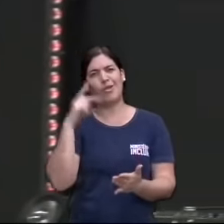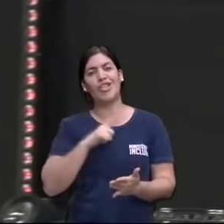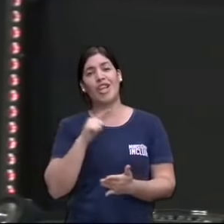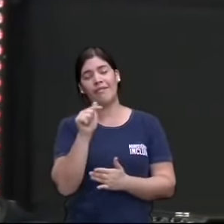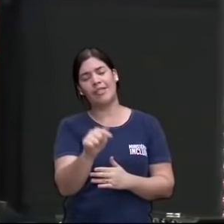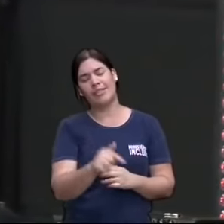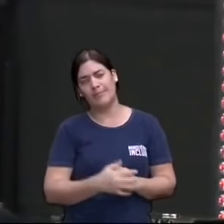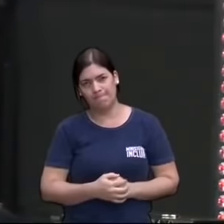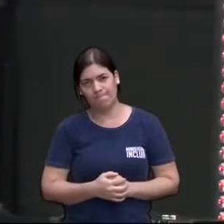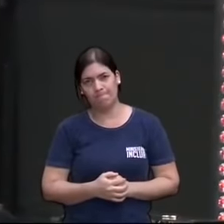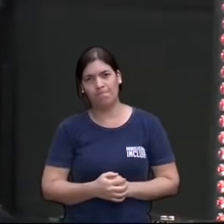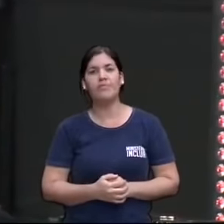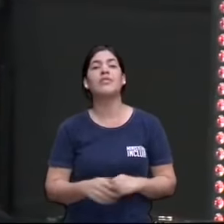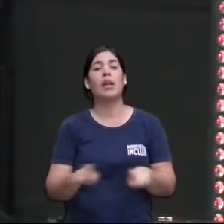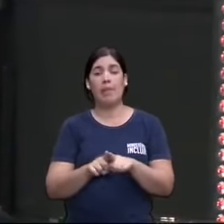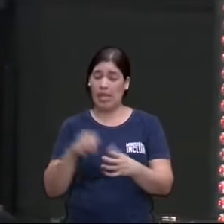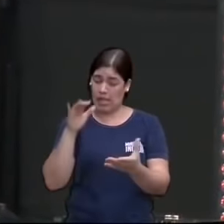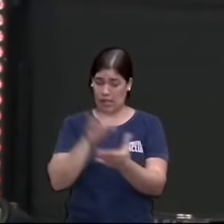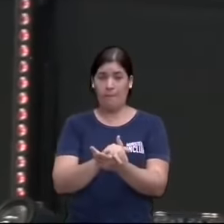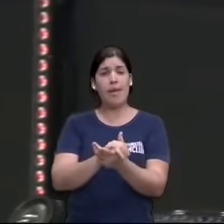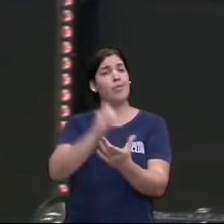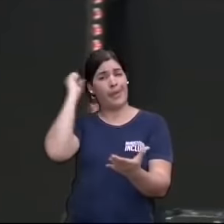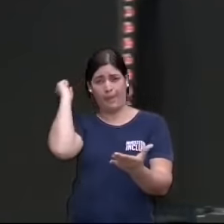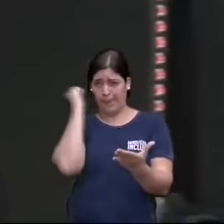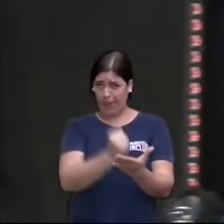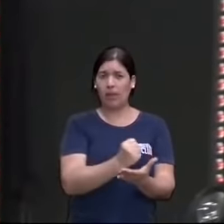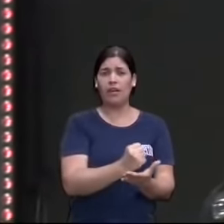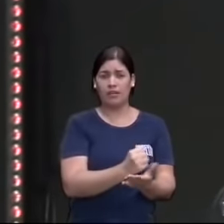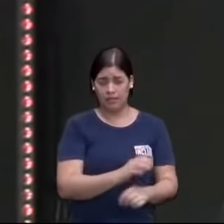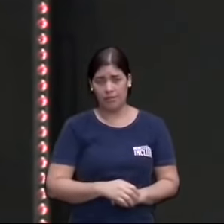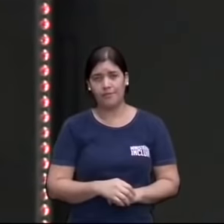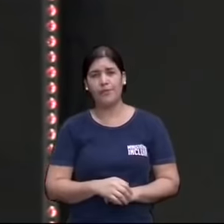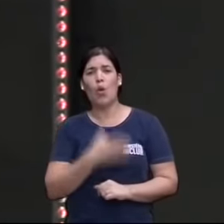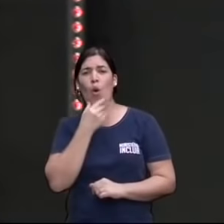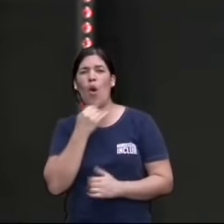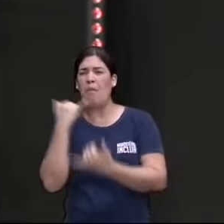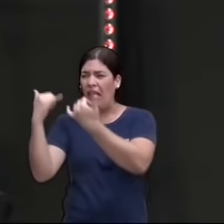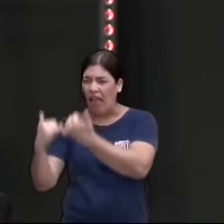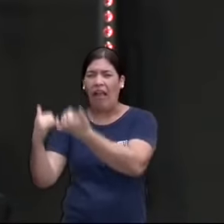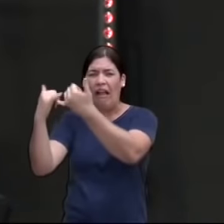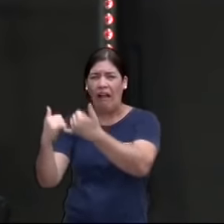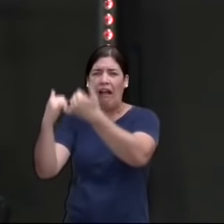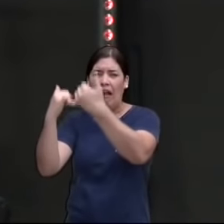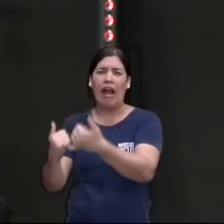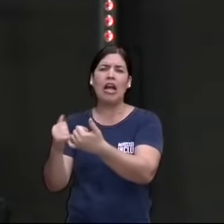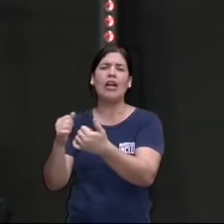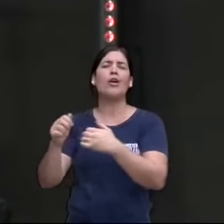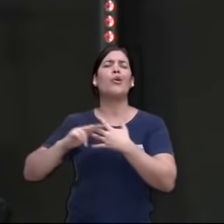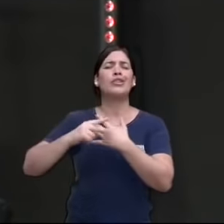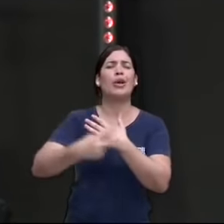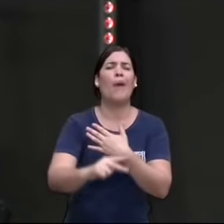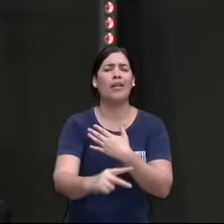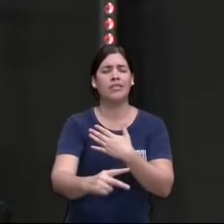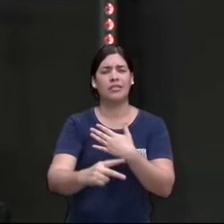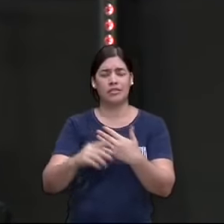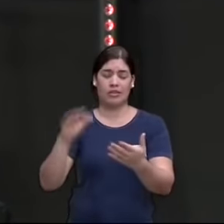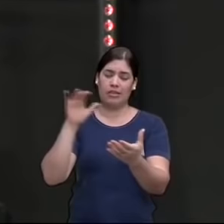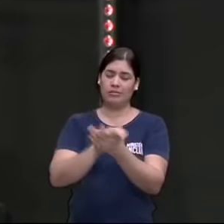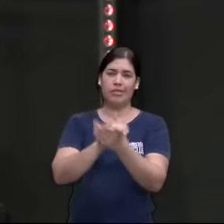Morre um casamento. Um cara aprontava com a garota, todo arrogantezão. Um belo